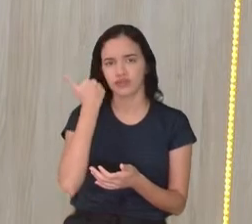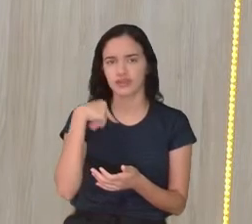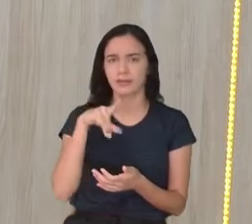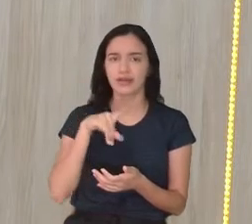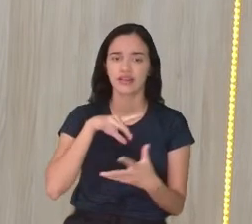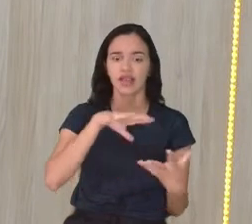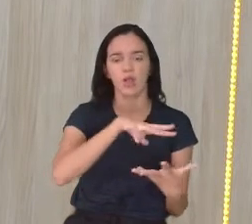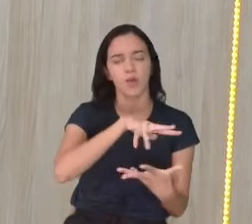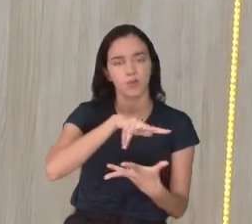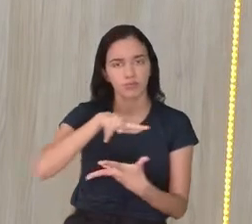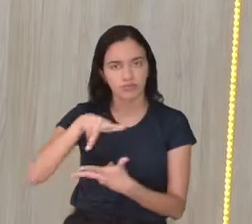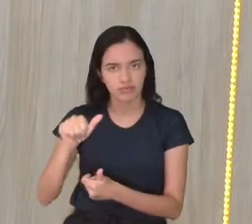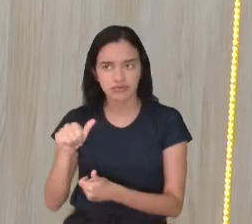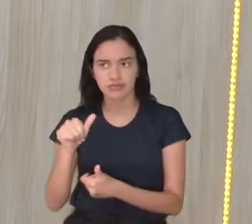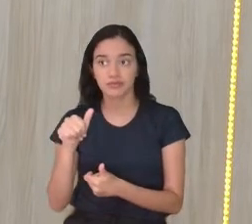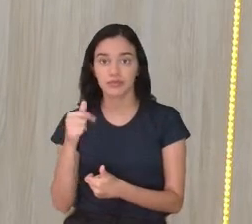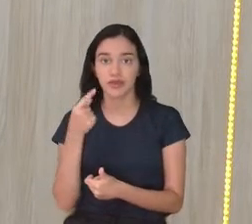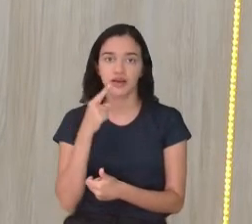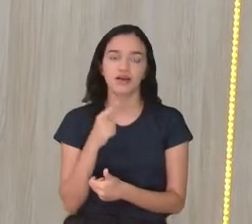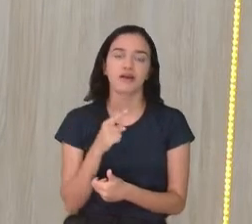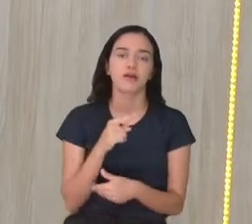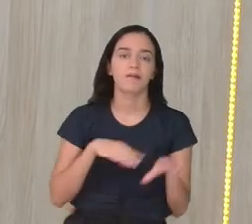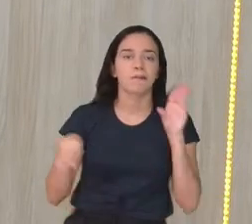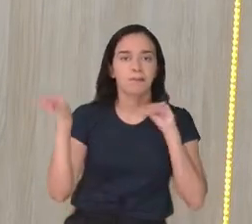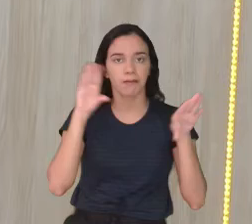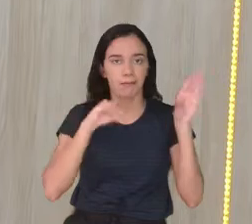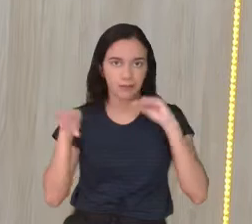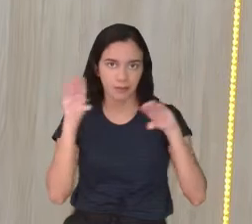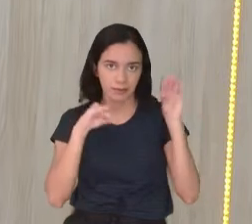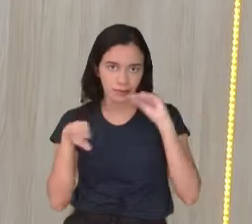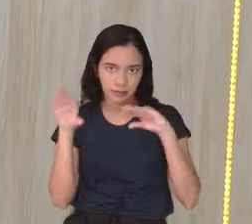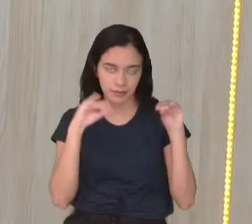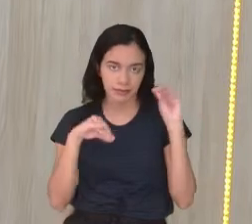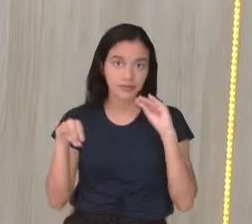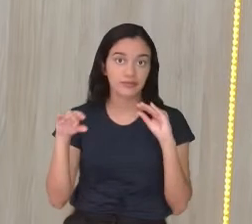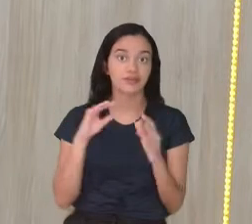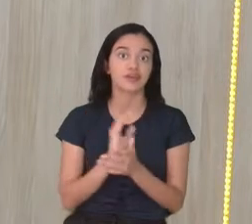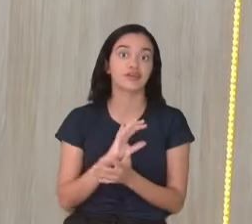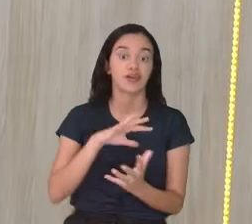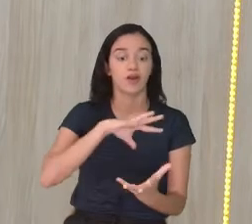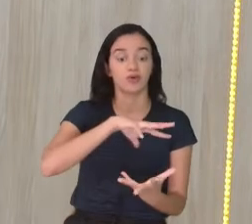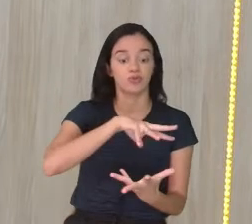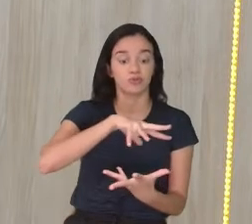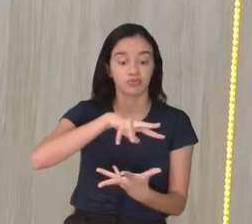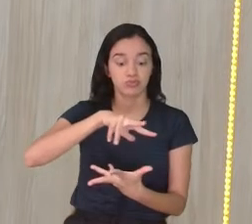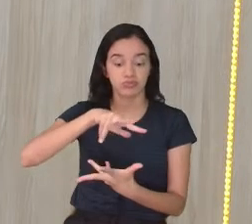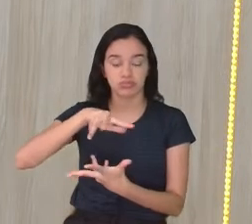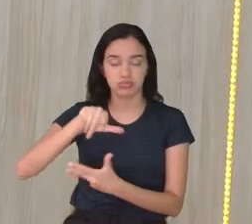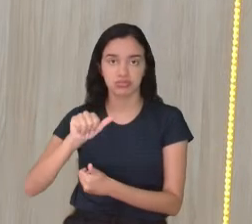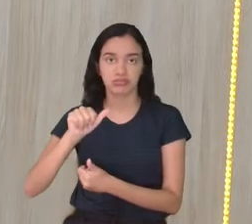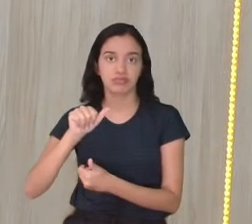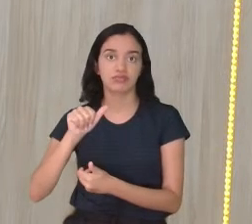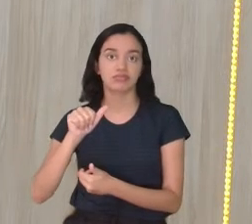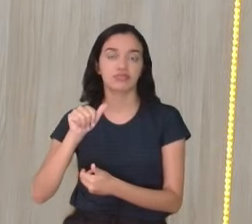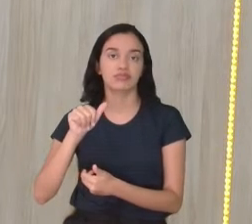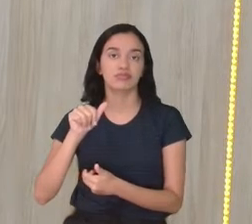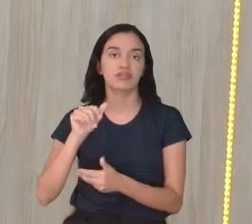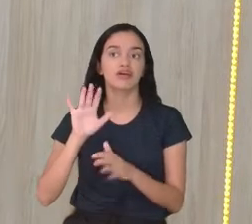globo terrestre, olha só, o blá blá blá, né? No formato de um geóide. Aí a gente pega o quê?